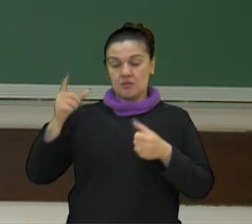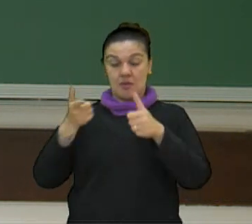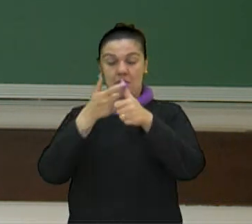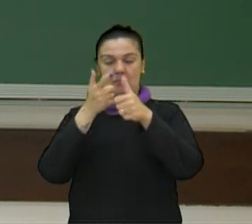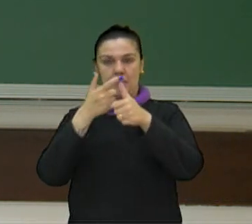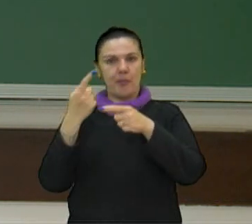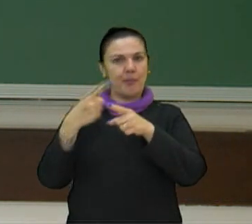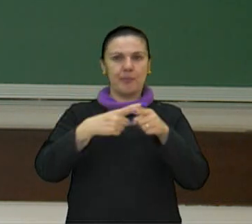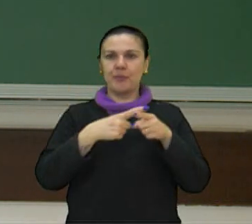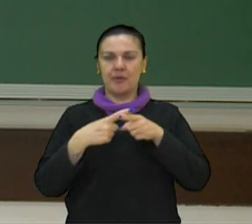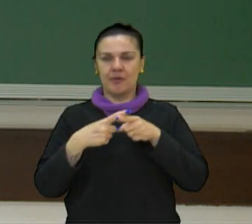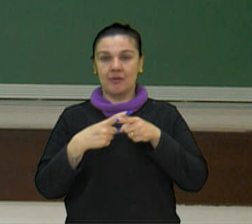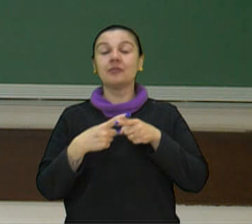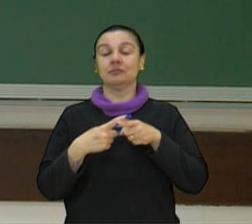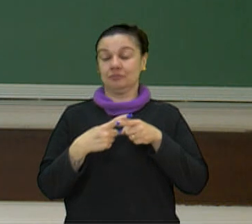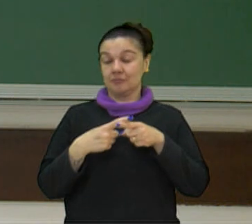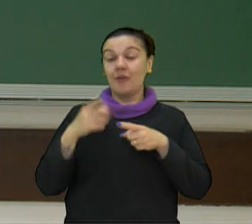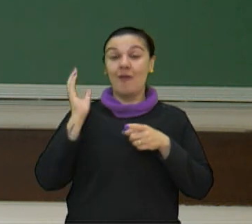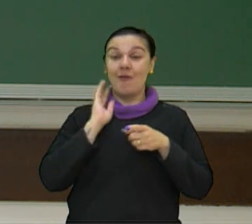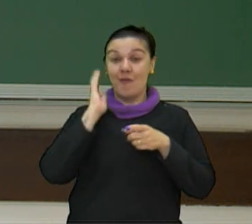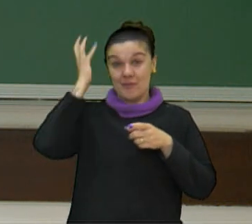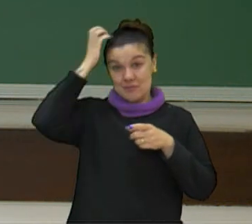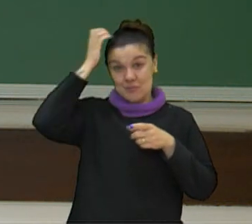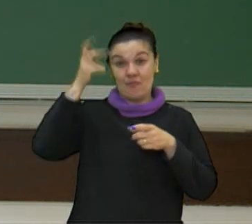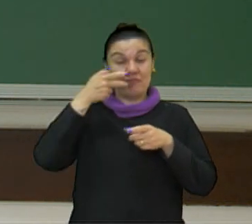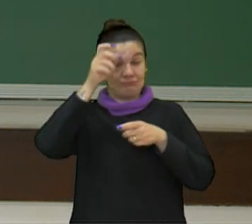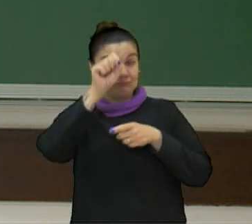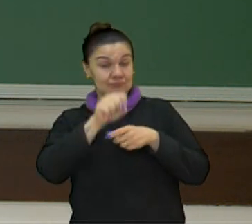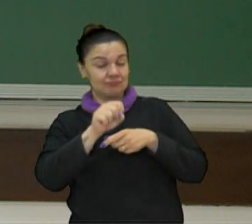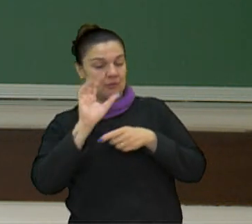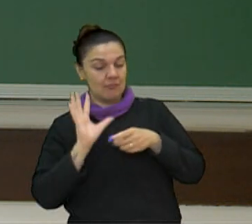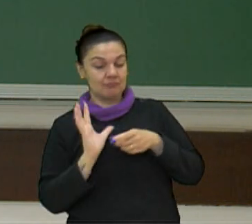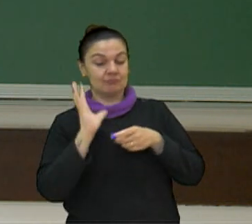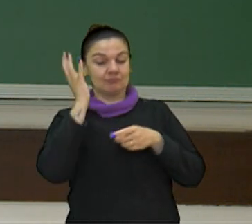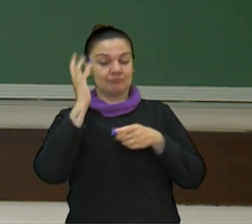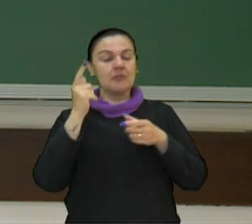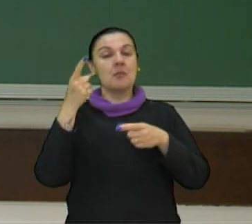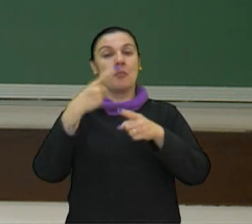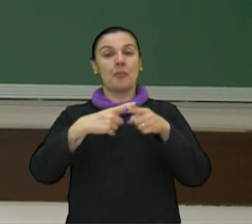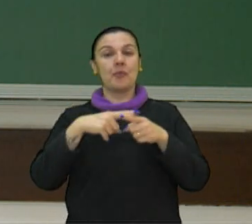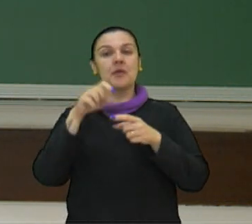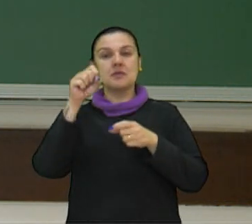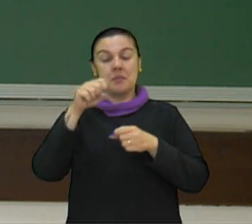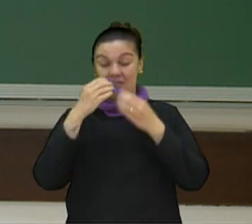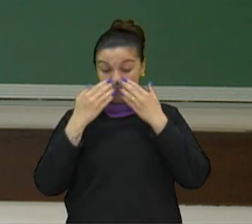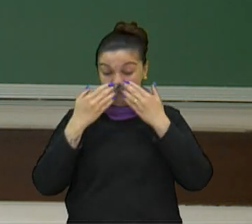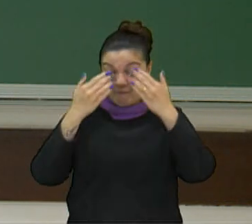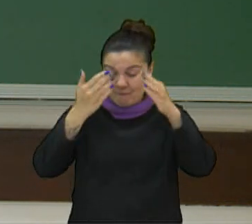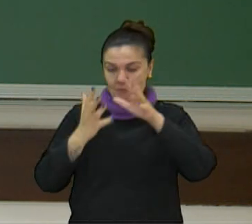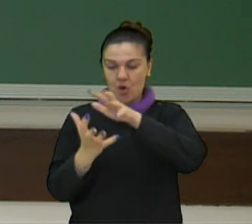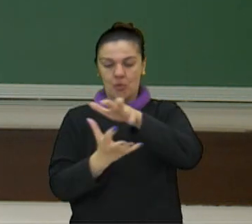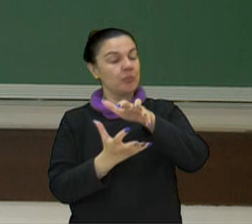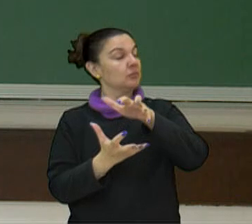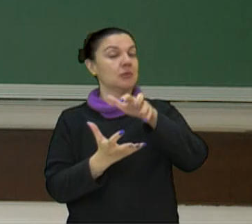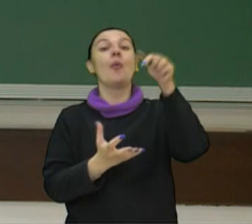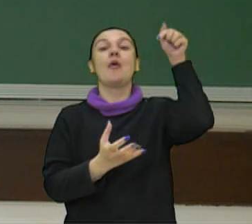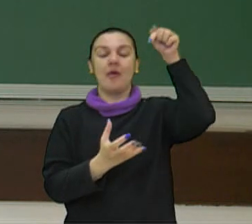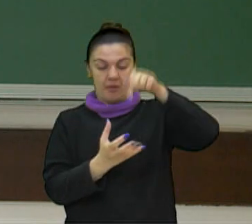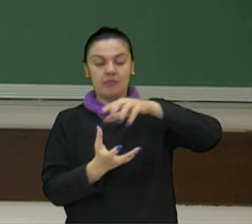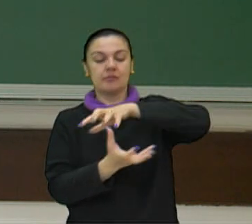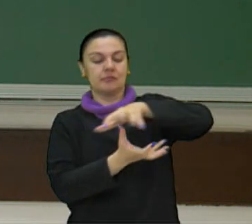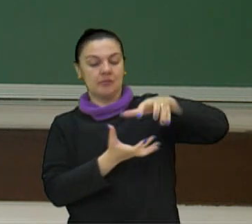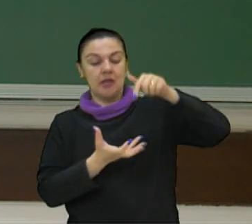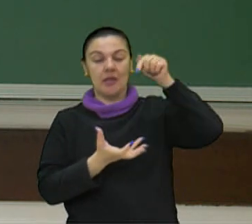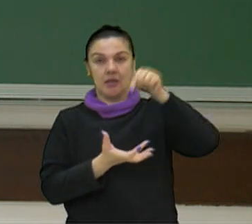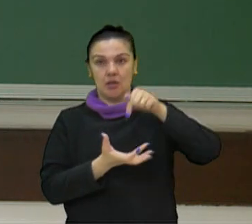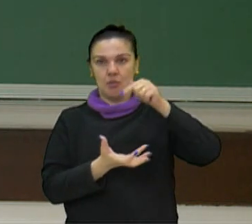primeira? Spinoza vai dizer que sim, que Deus é a causa primeira. Só que essa causa não está fora do mundo, essa causa é interna. Então